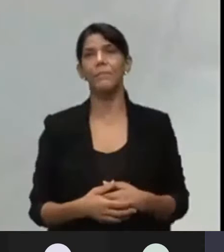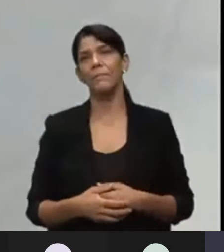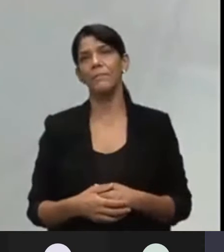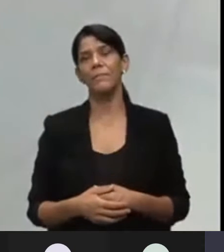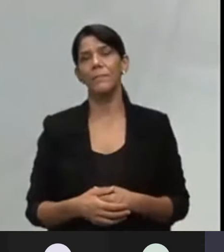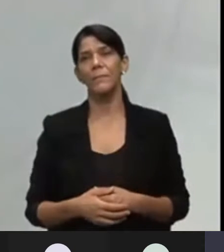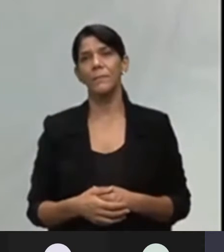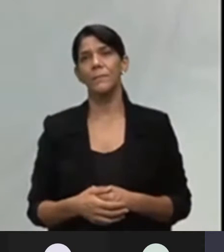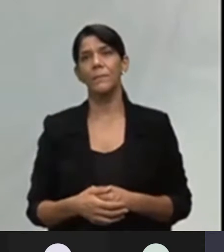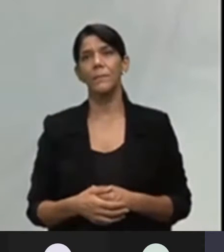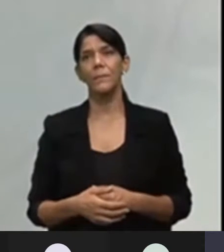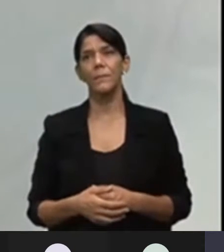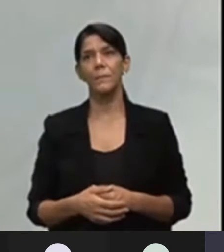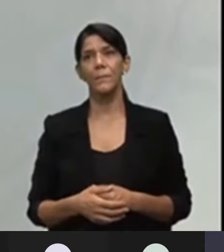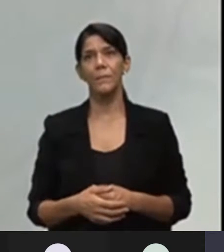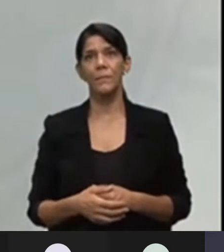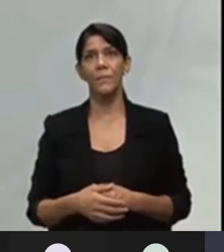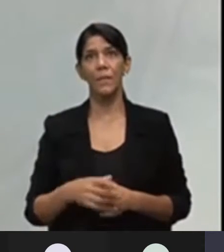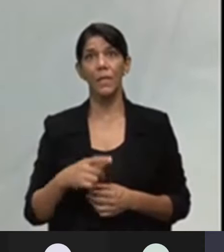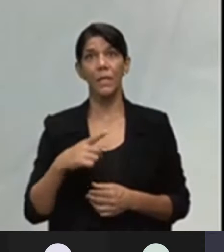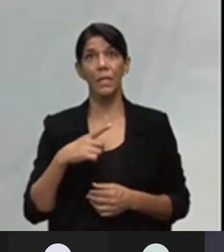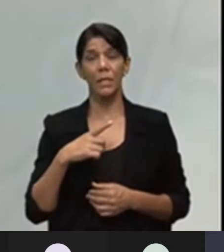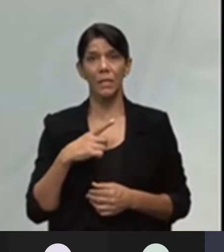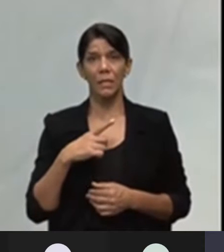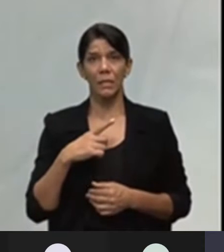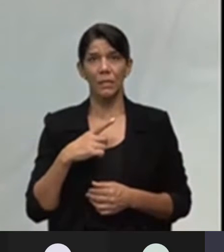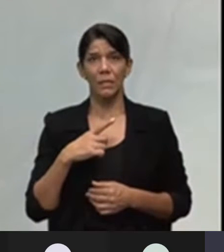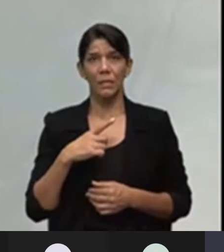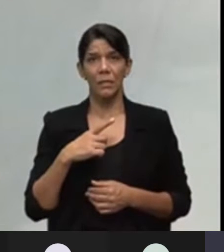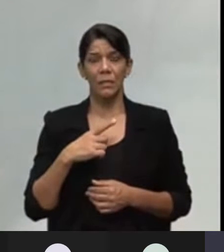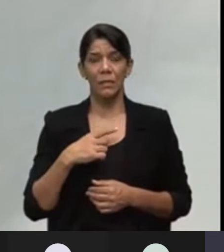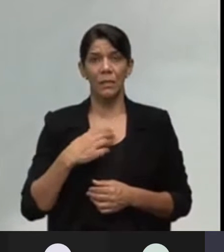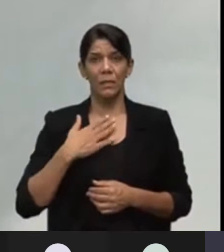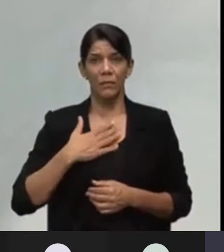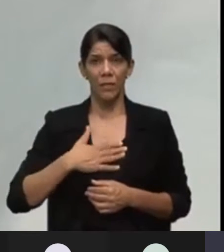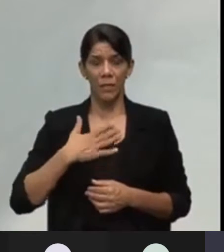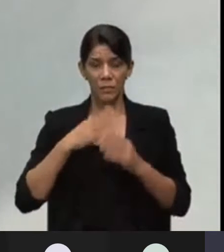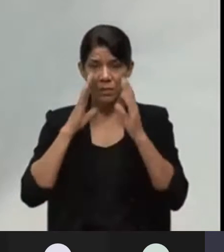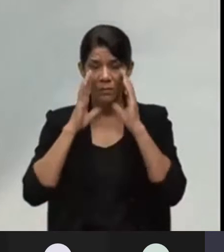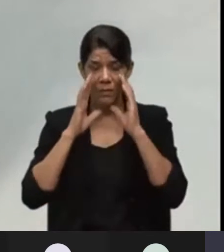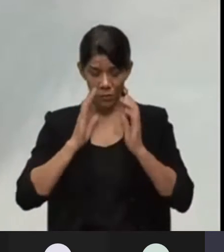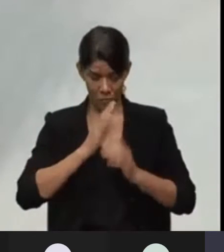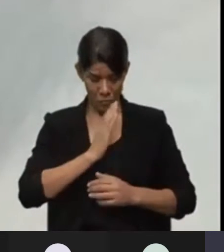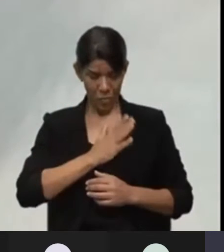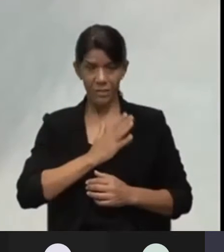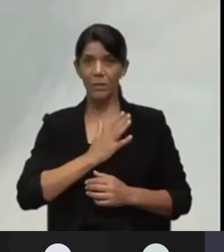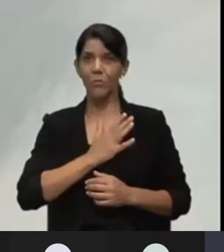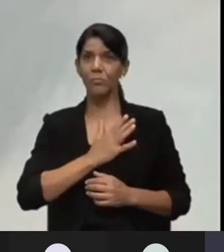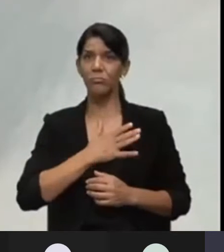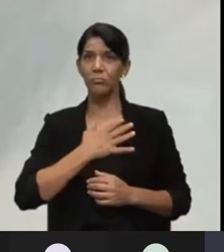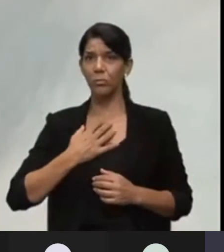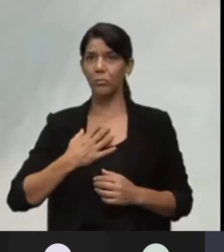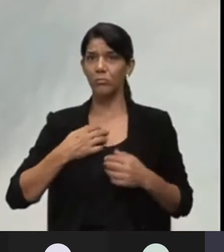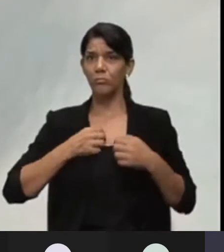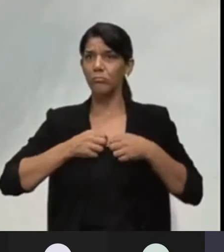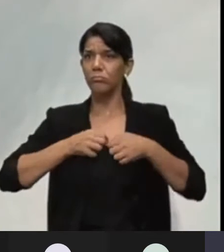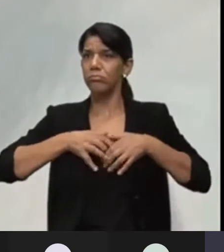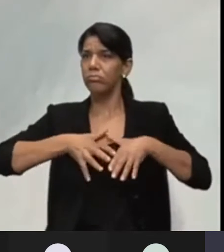região posterior do coração. Nós temos na região anterior todo o coração, né, sendo aí